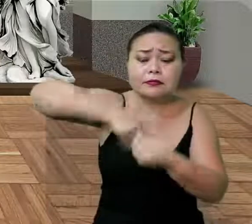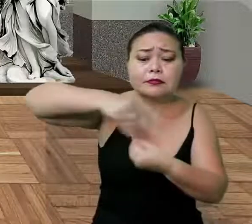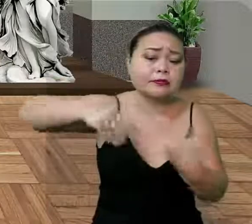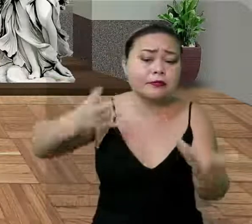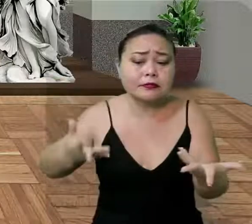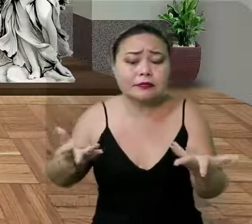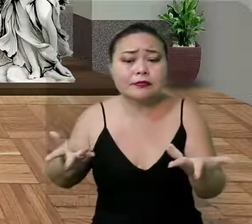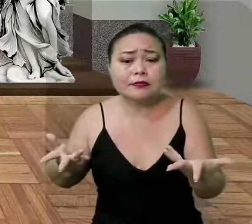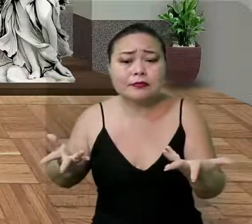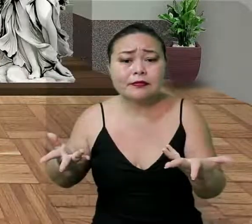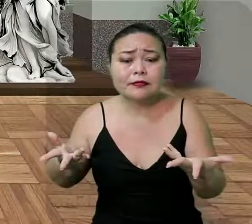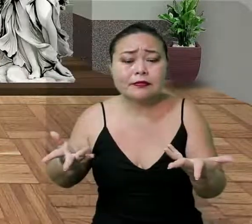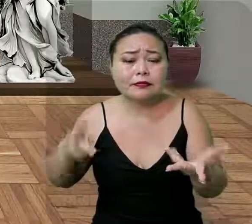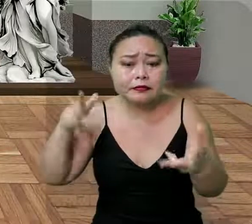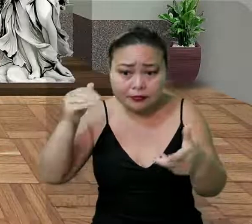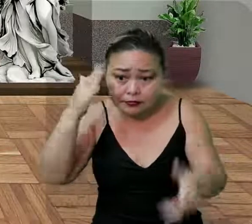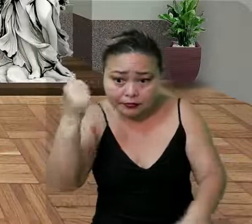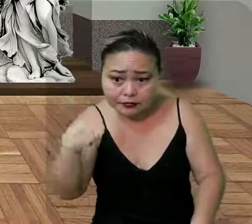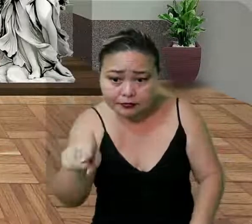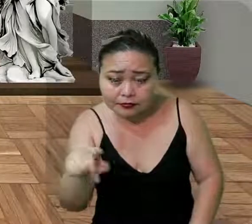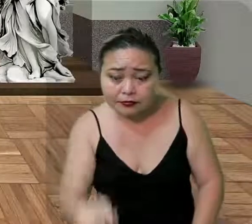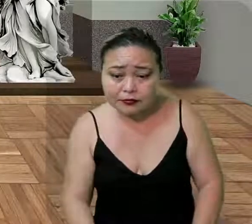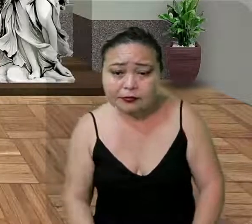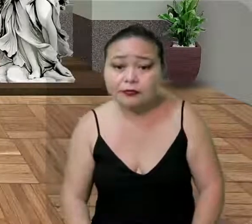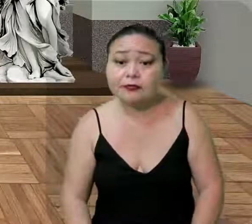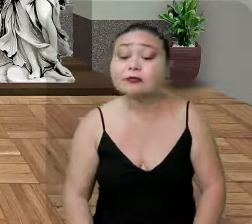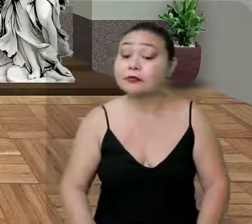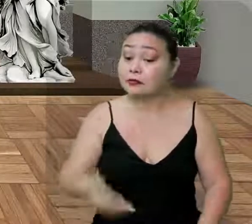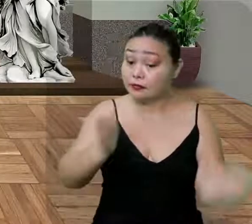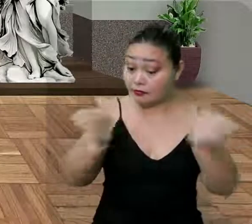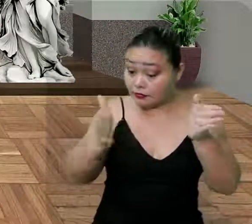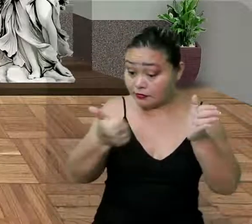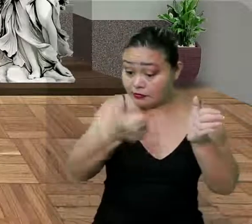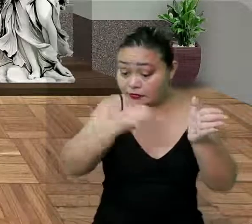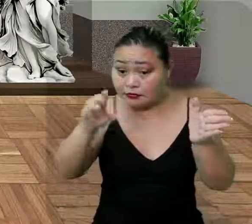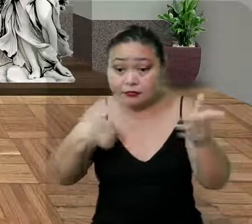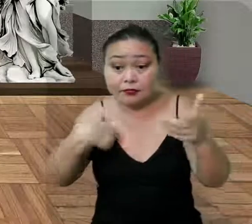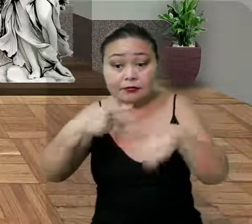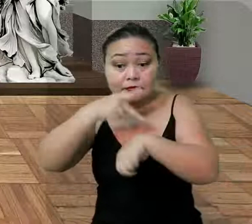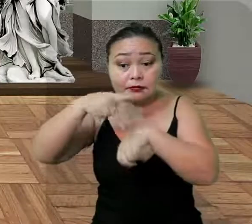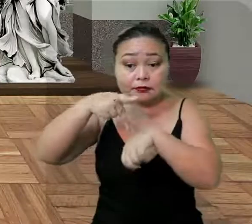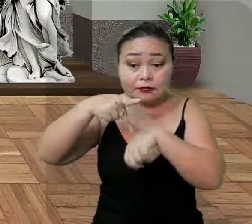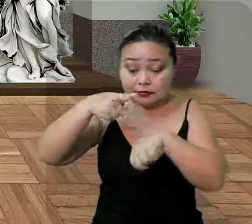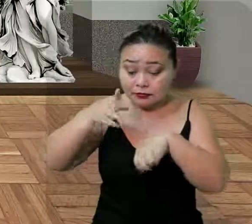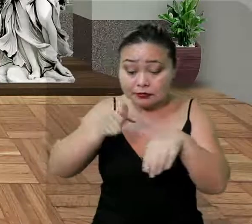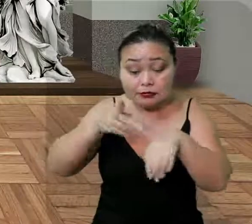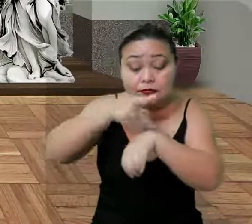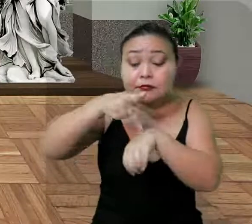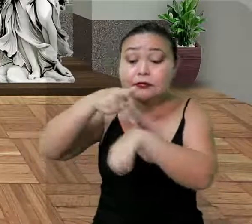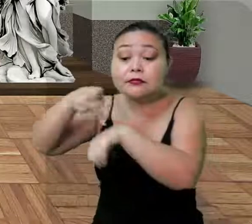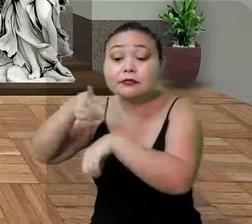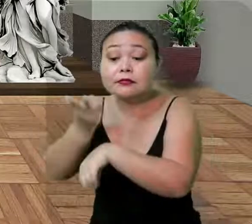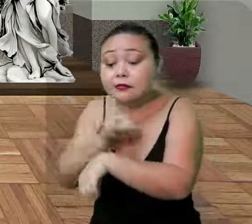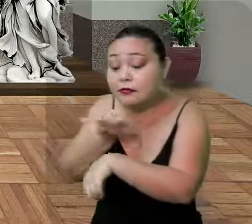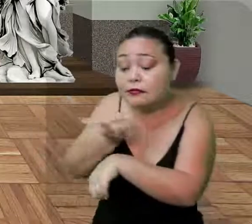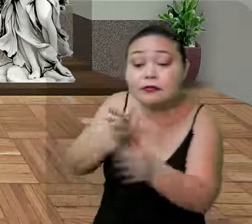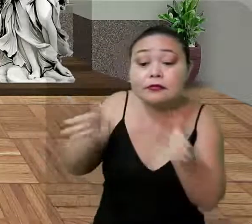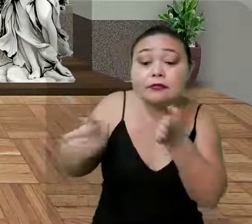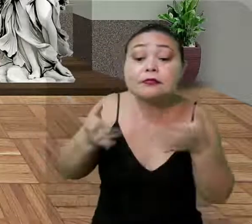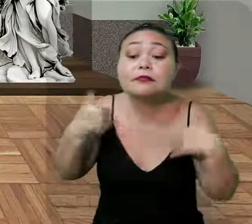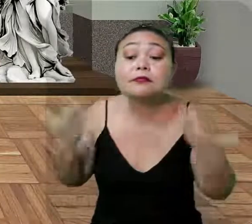empurrar dormir lá dele né Você sabe a Guerra dos Cem Anos foi competido entre quais